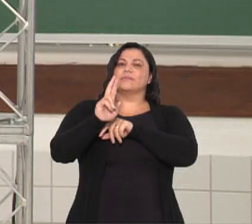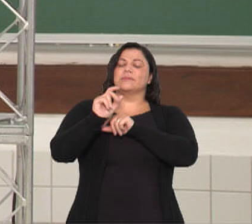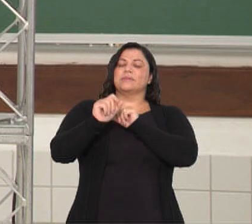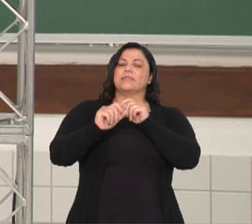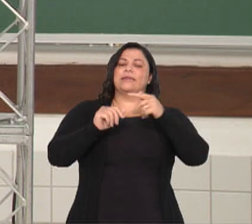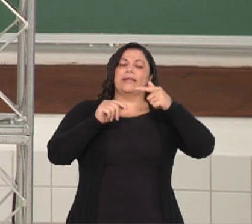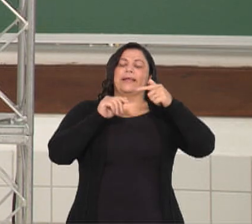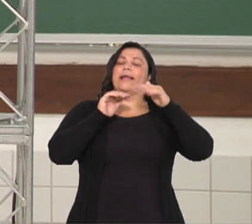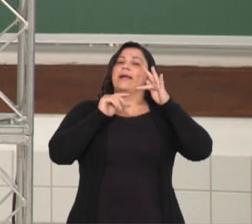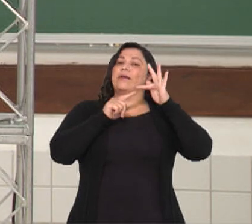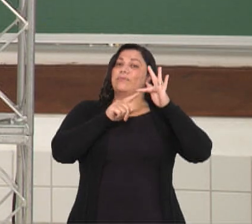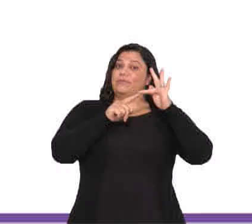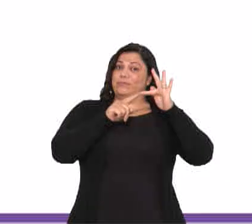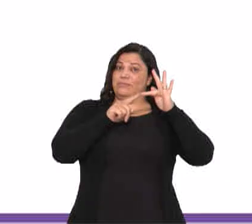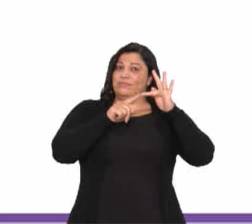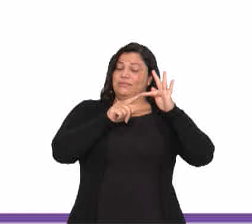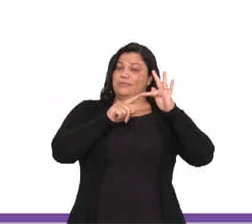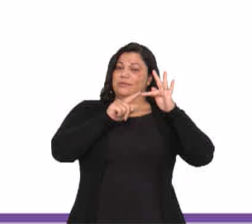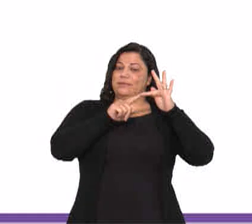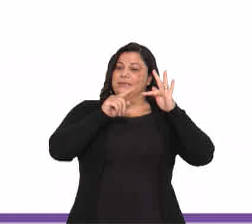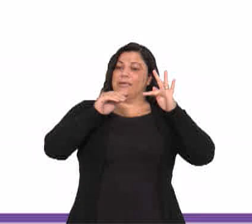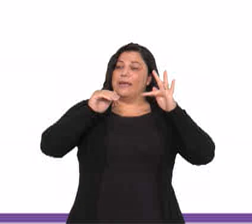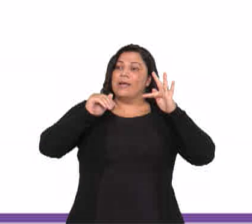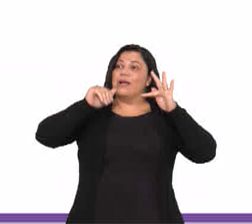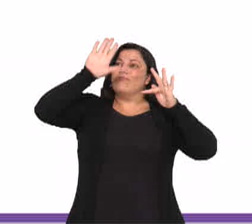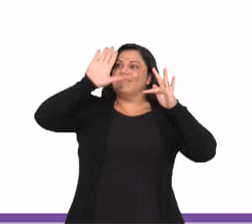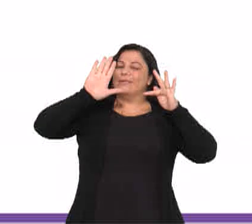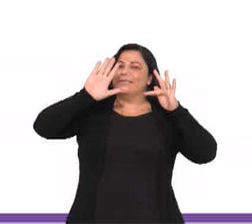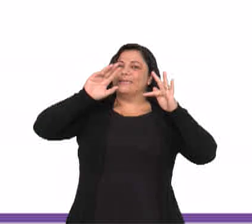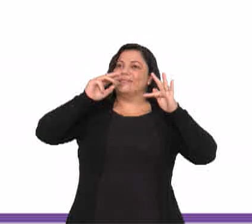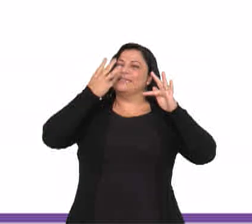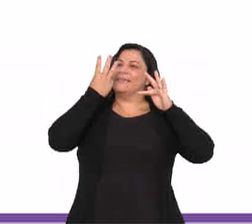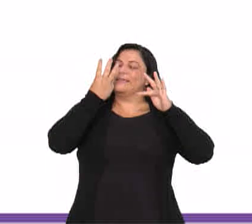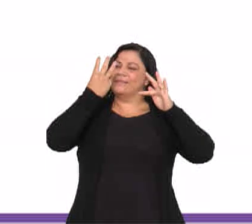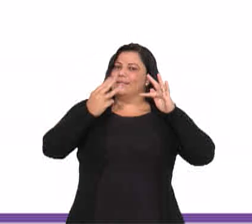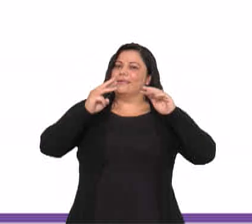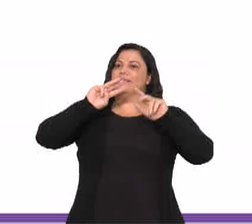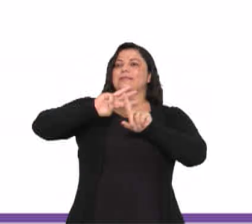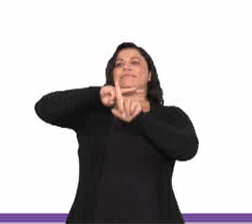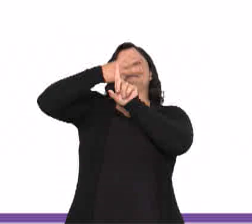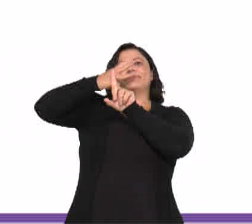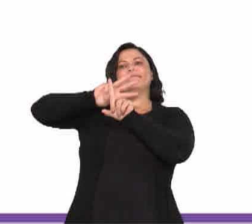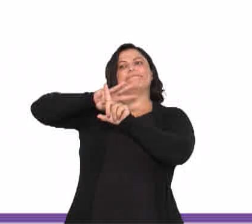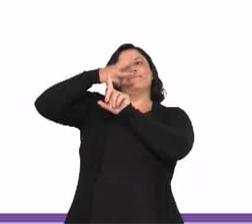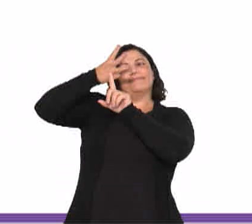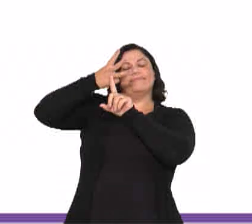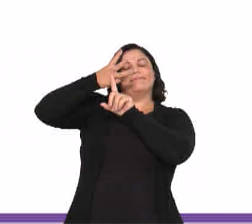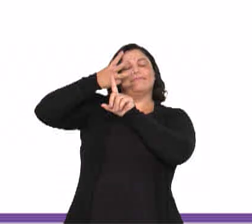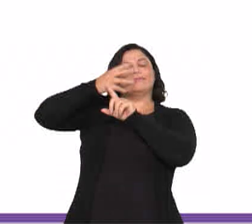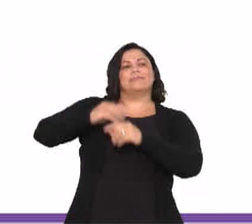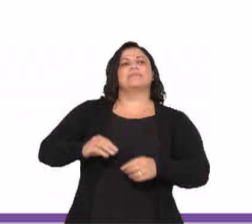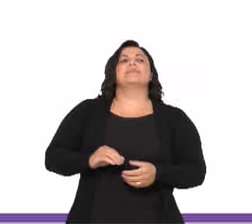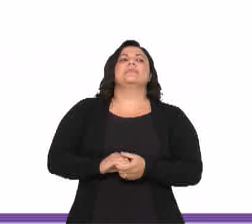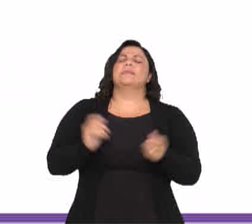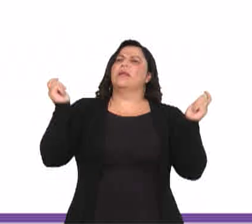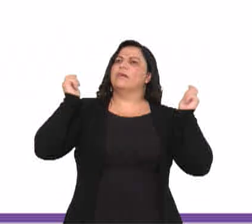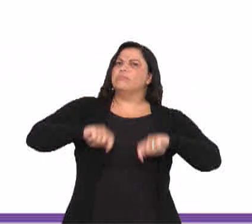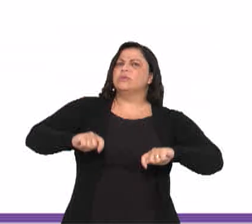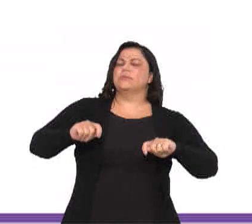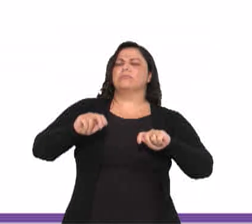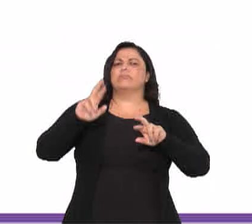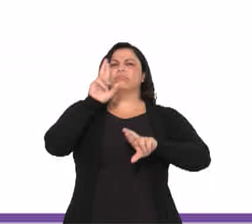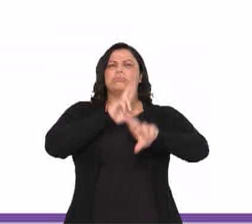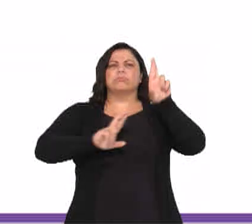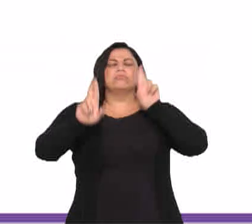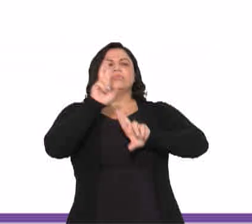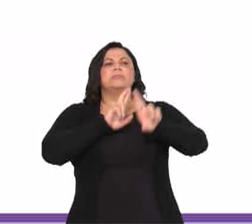essas cargas aumentará 3 vezes, ou triplicaria. Nós podemos fazer essa análise